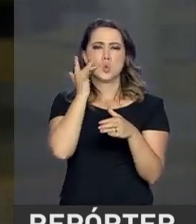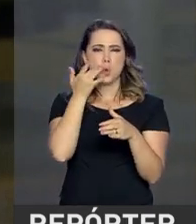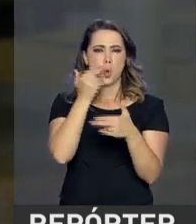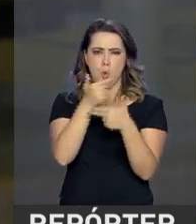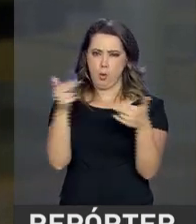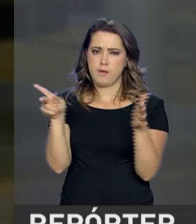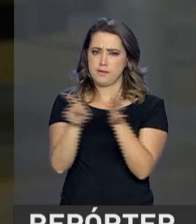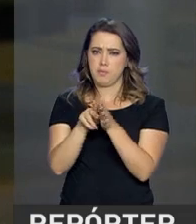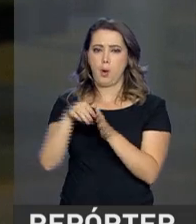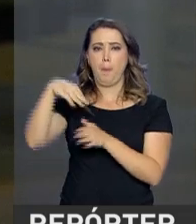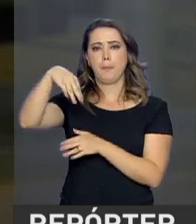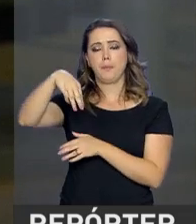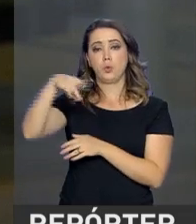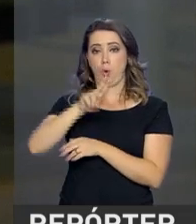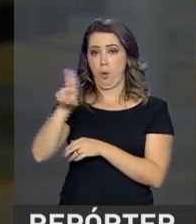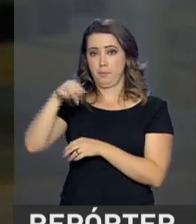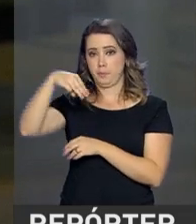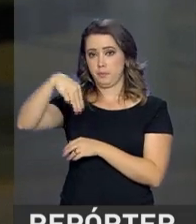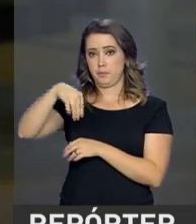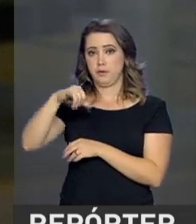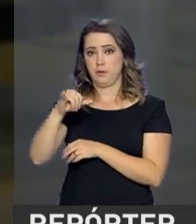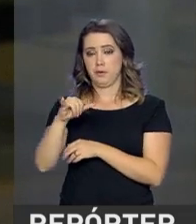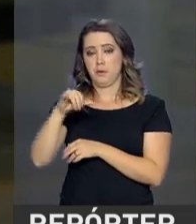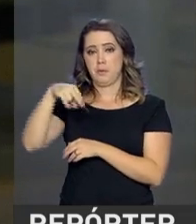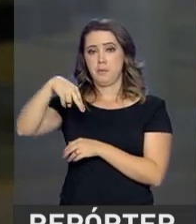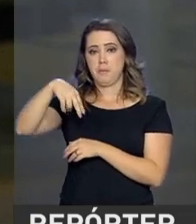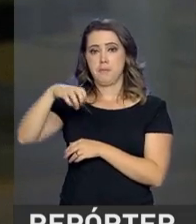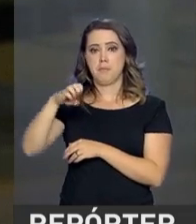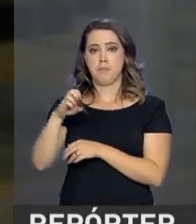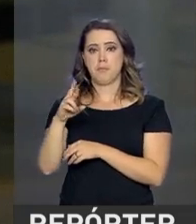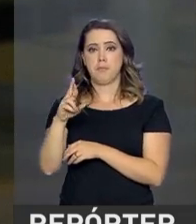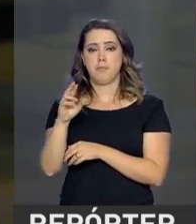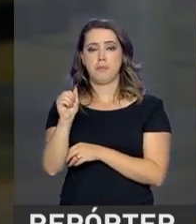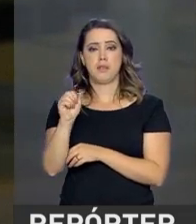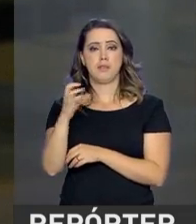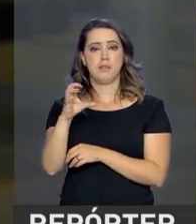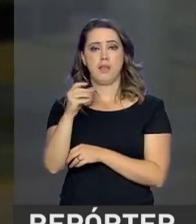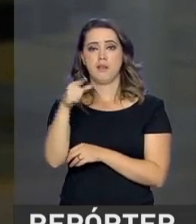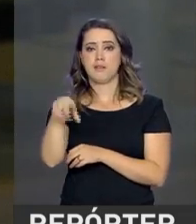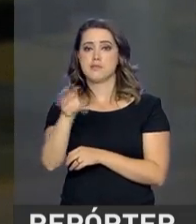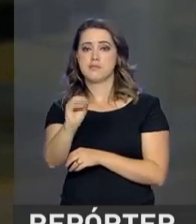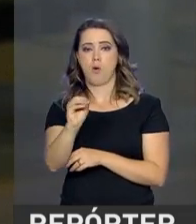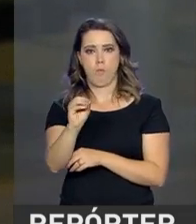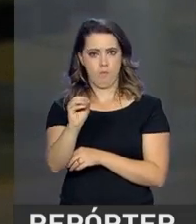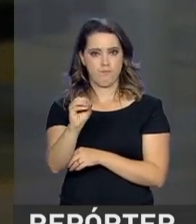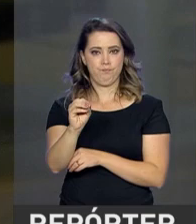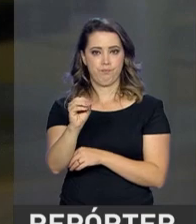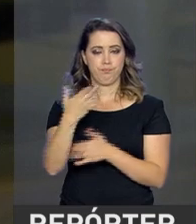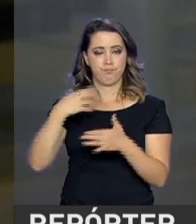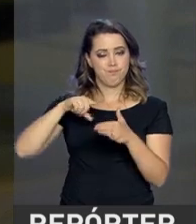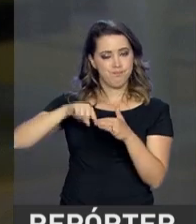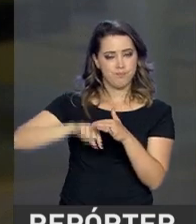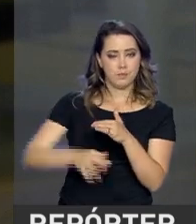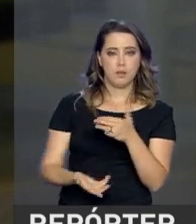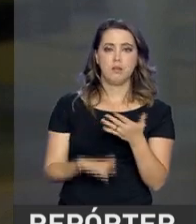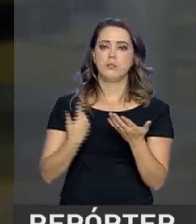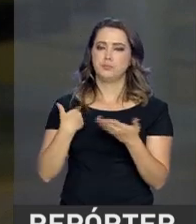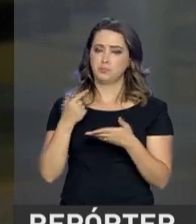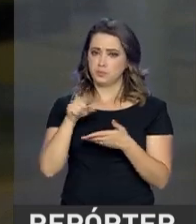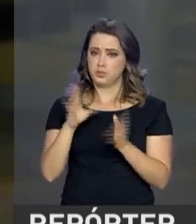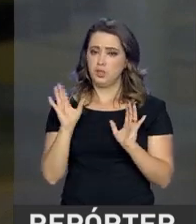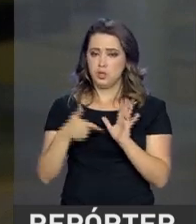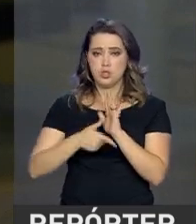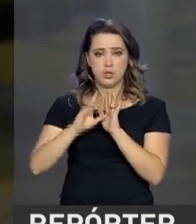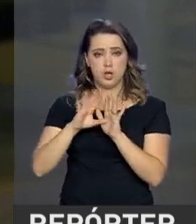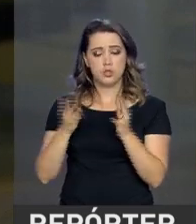precisava ver no caso porque na verdade o dnpm prestou serviços essenciais para mineração brasileira civil mineração branco até